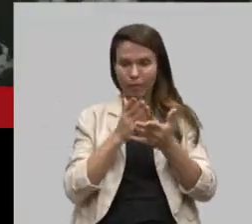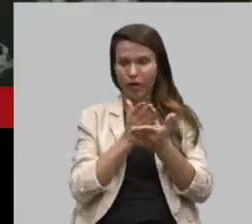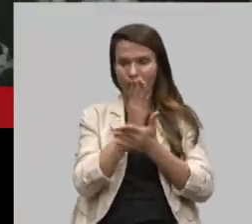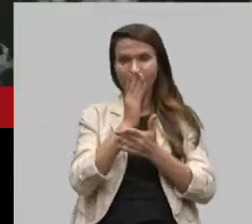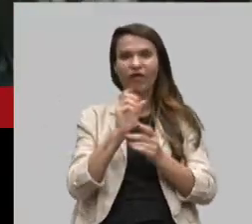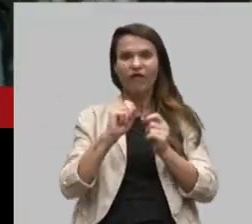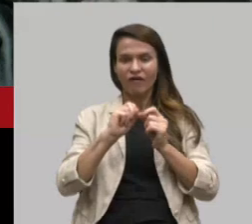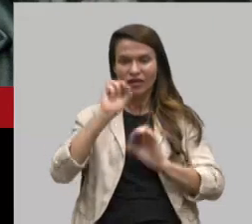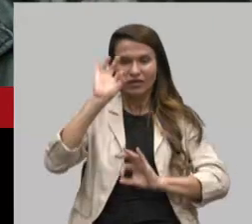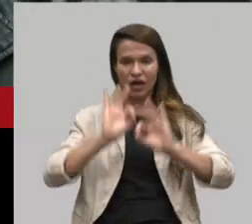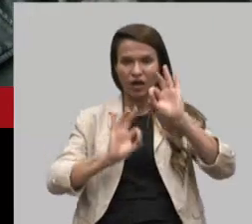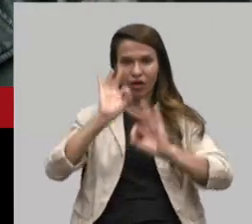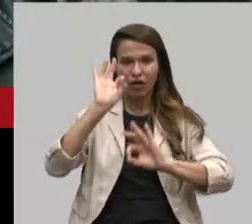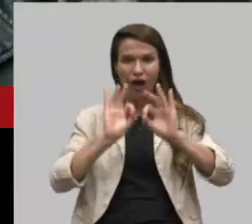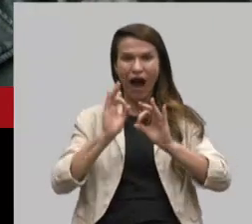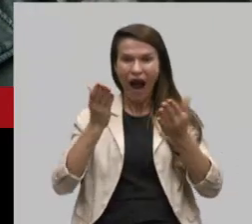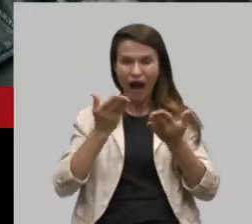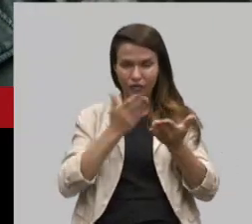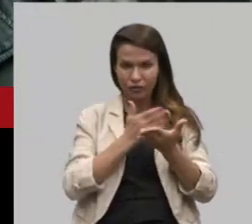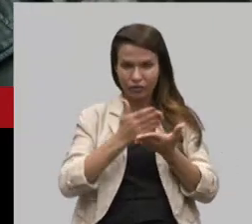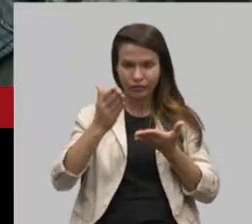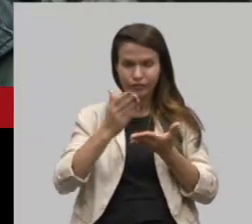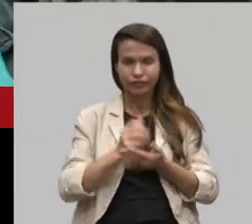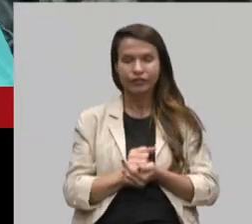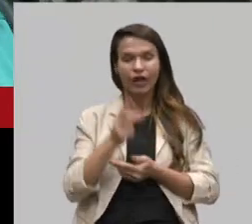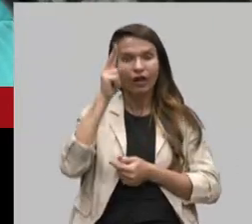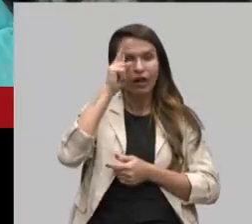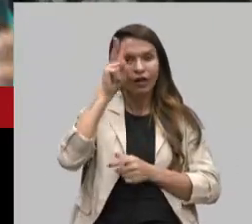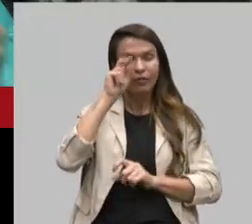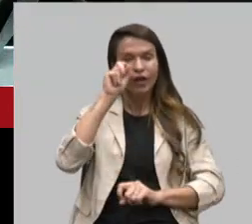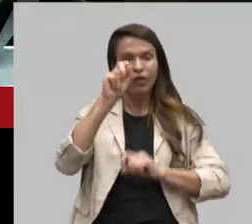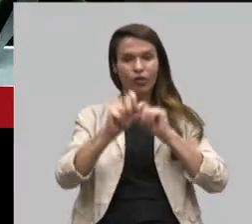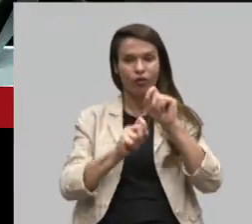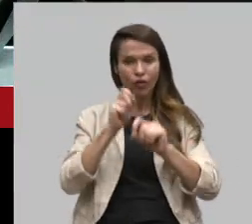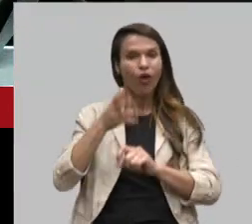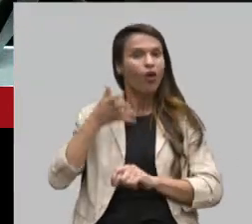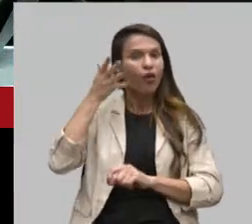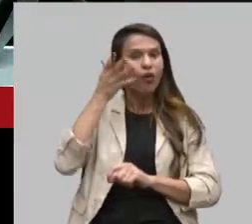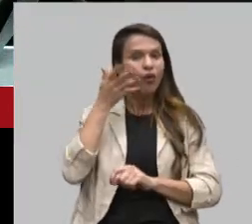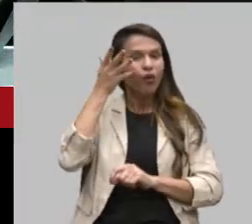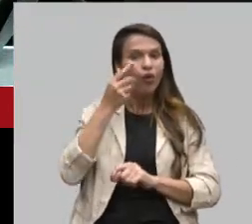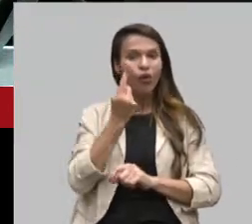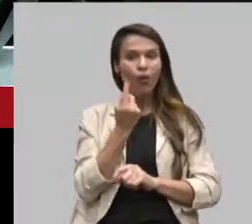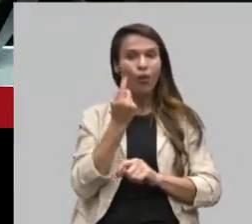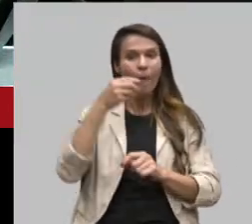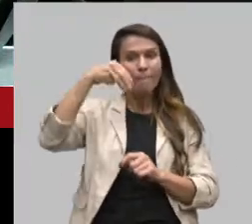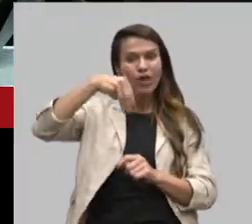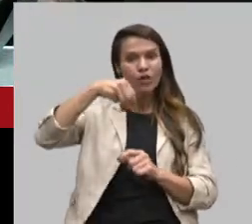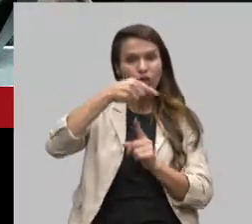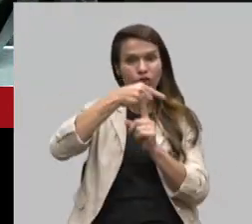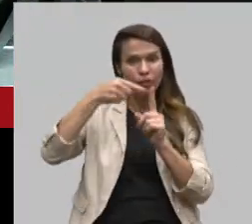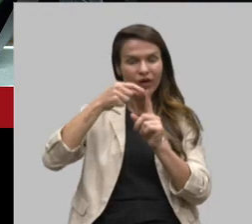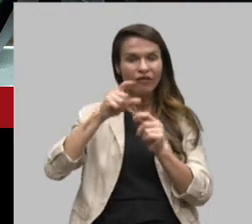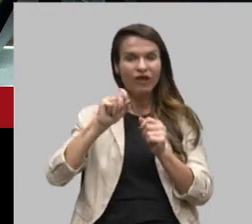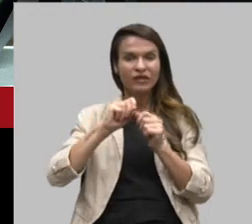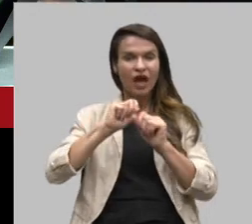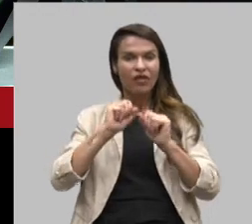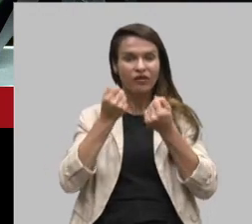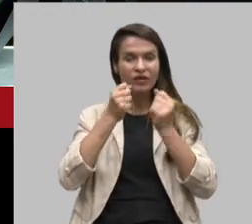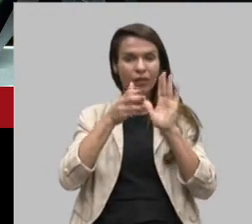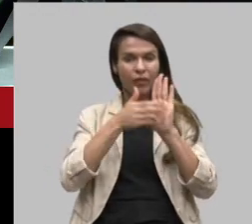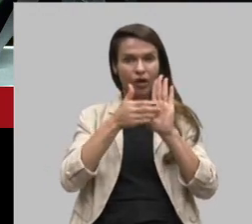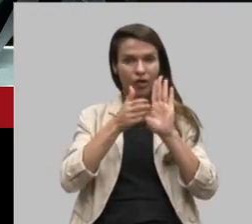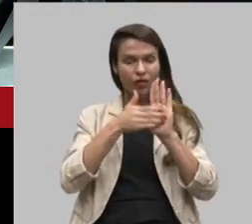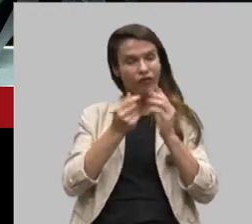organização a partir de agora então lembrando o orador tem 1 minuto e meio para poder fazer a defesa da proposta e quem for